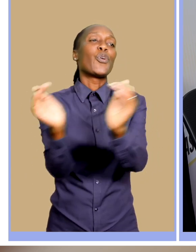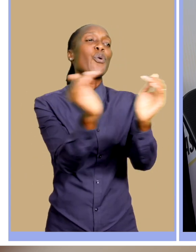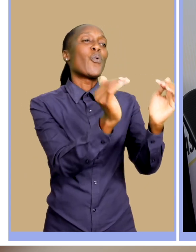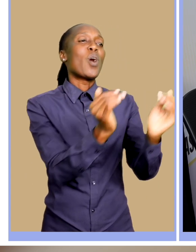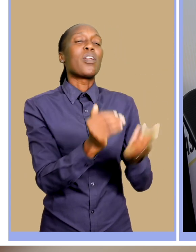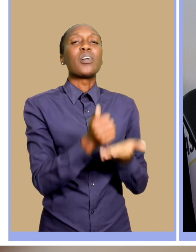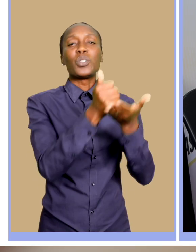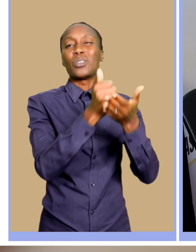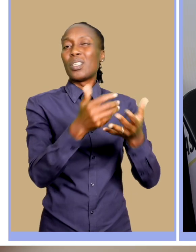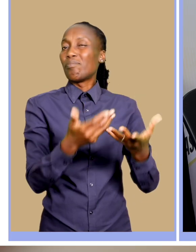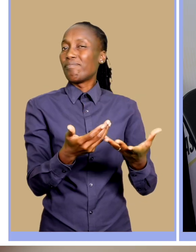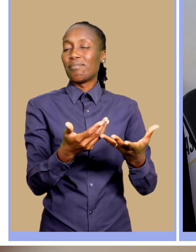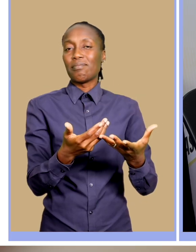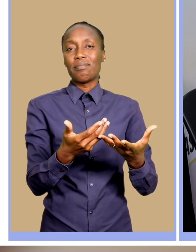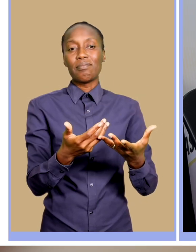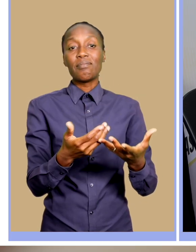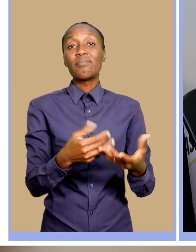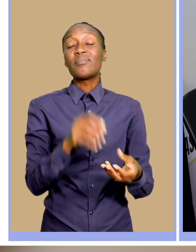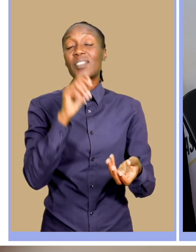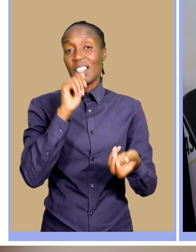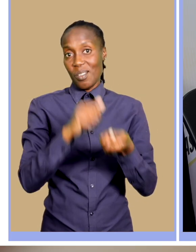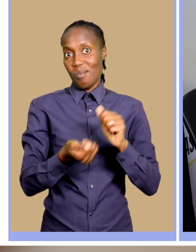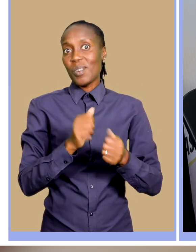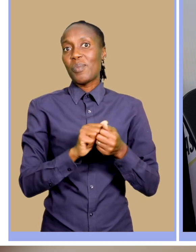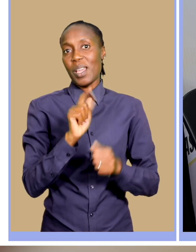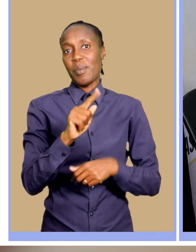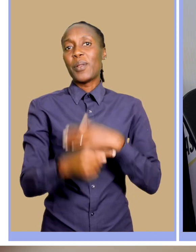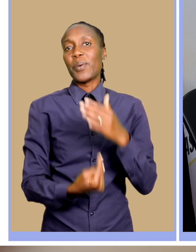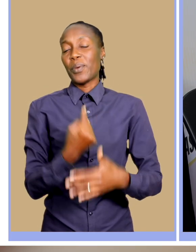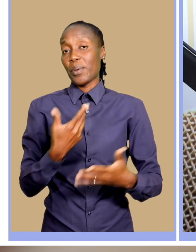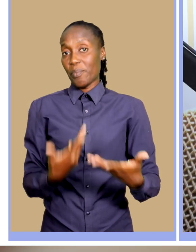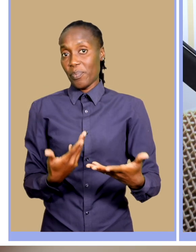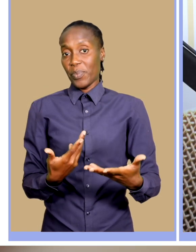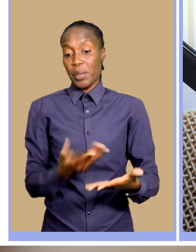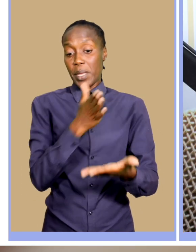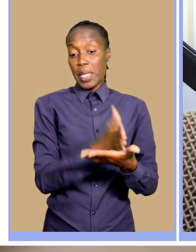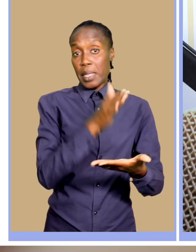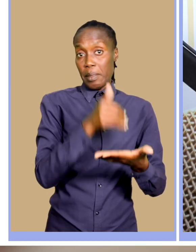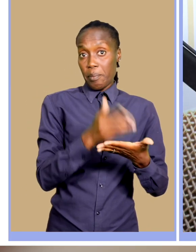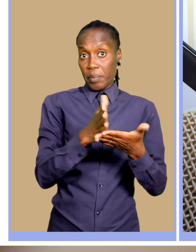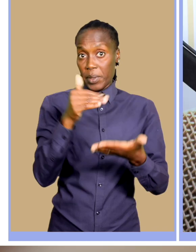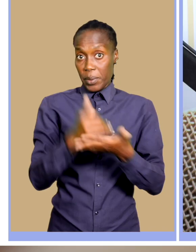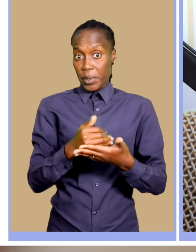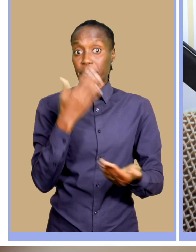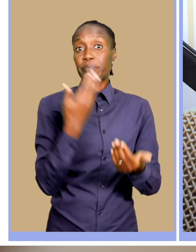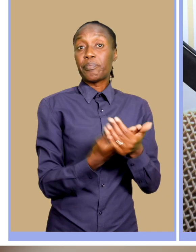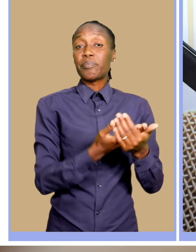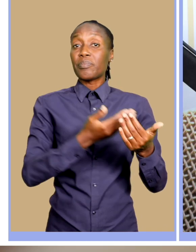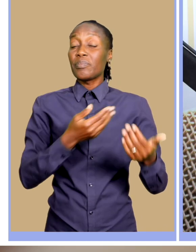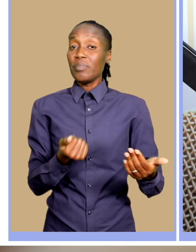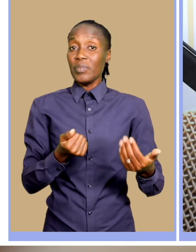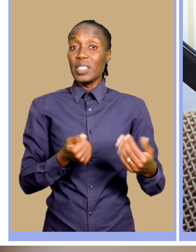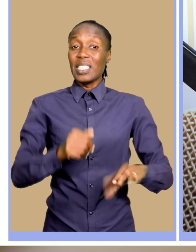isto é onde nós pecamos, na verdade, como setor, porque temos realmente ou que estar preparados com